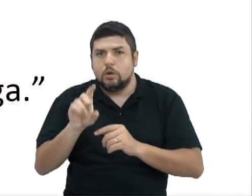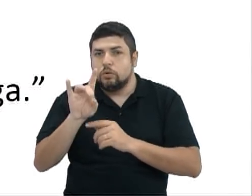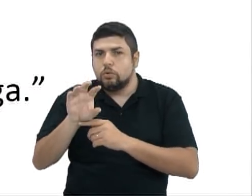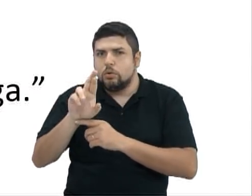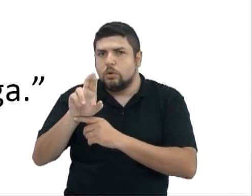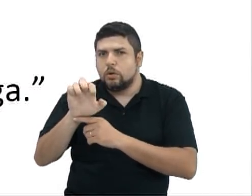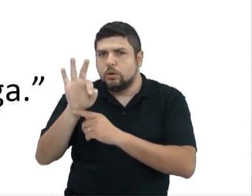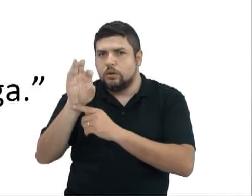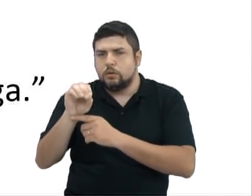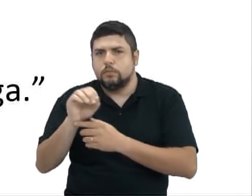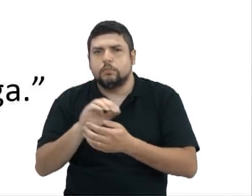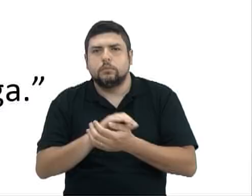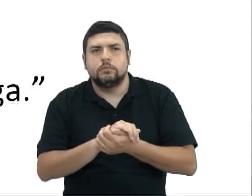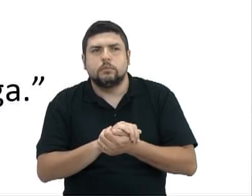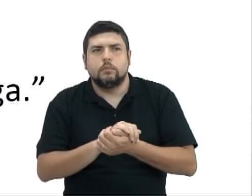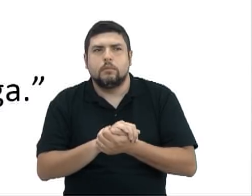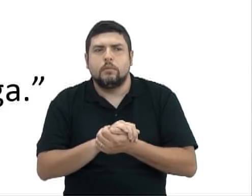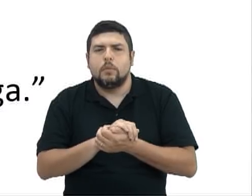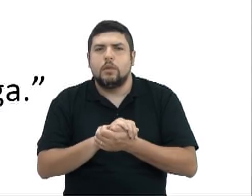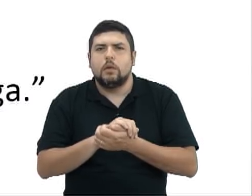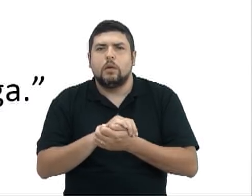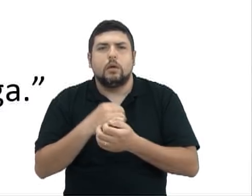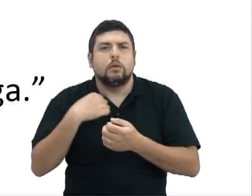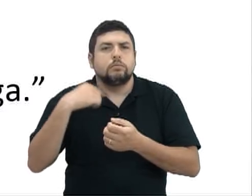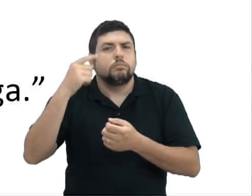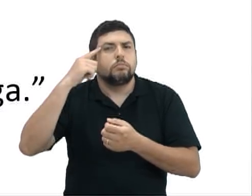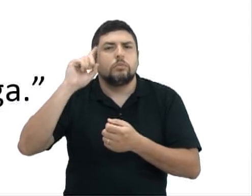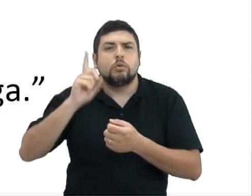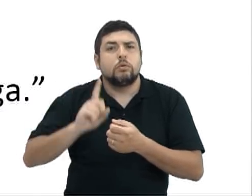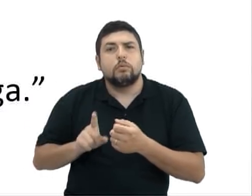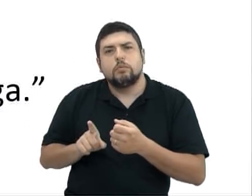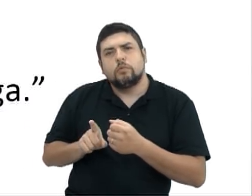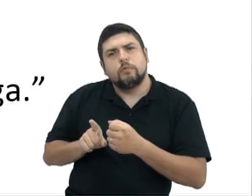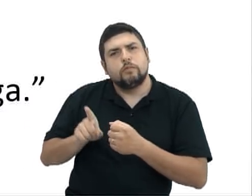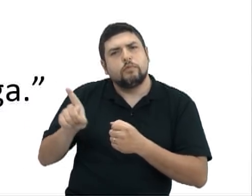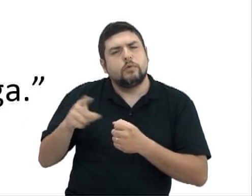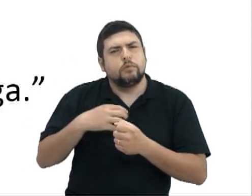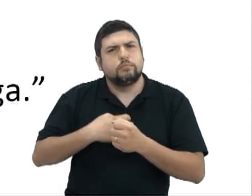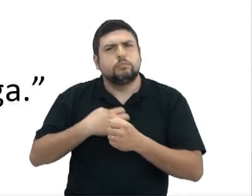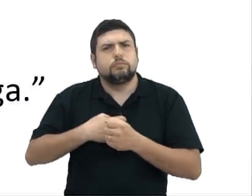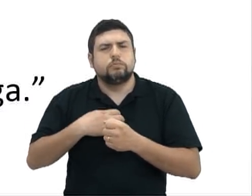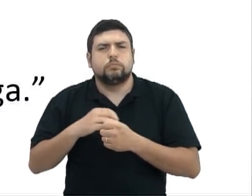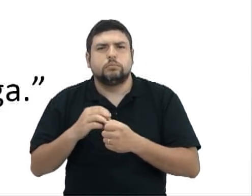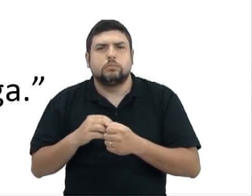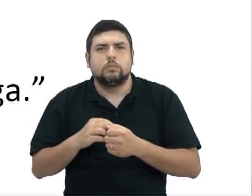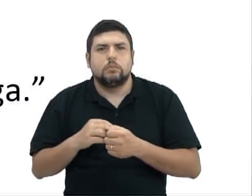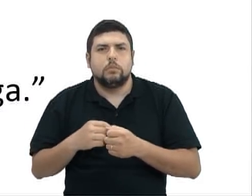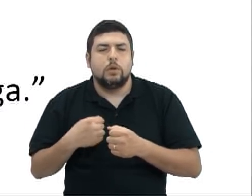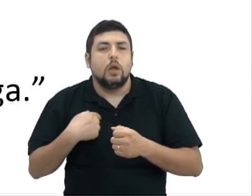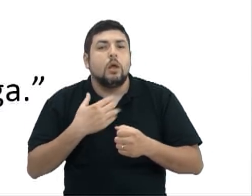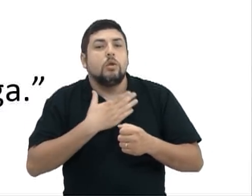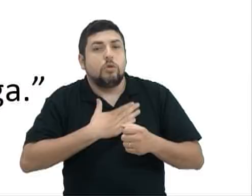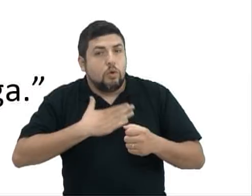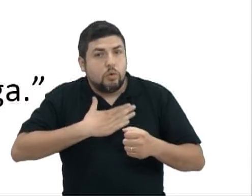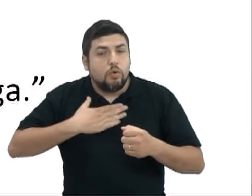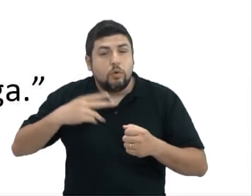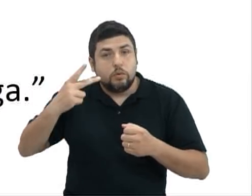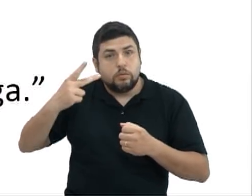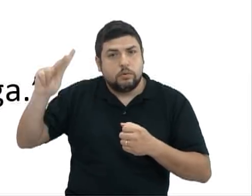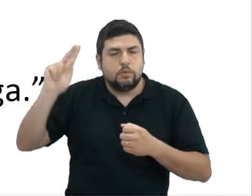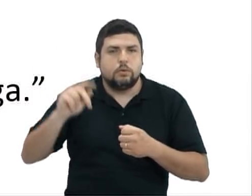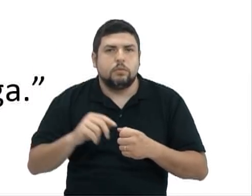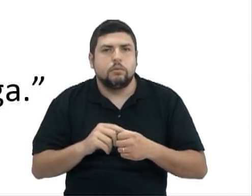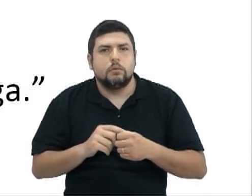né? Não sabia que você ia ficar com tanta raiva. Eu gosto muito dela. No fundo, ela é bem